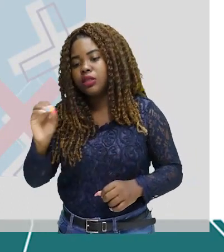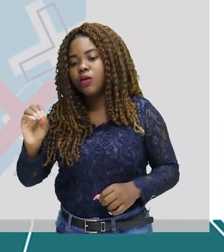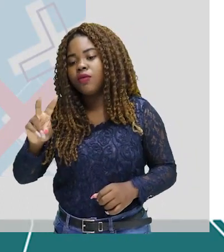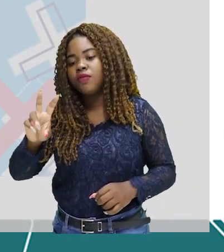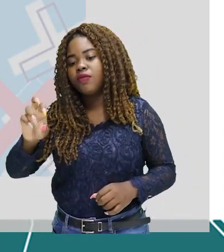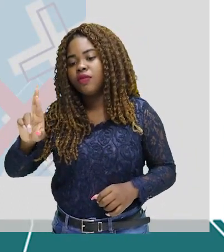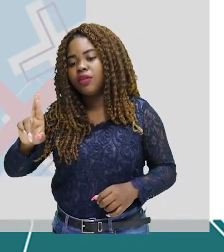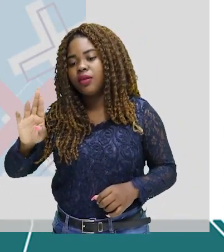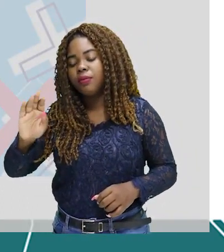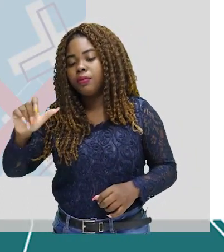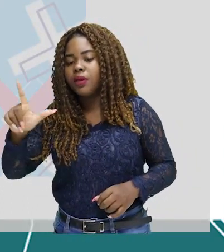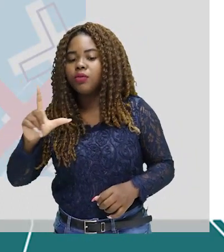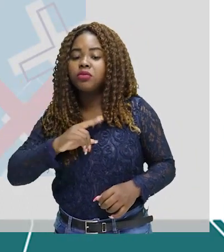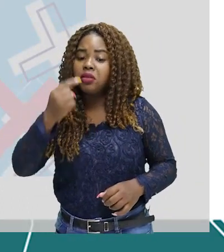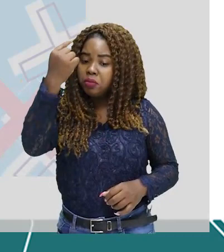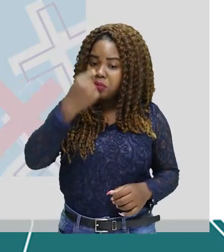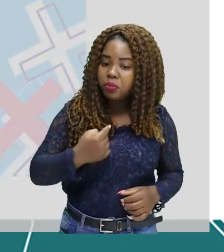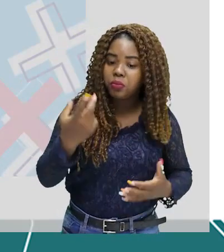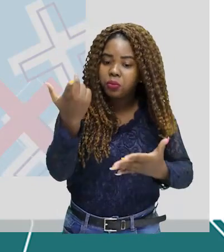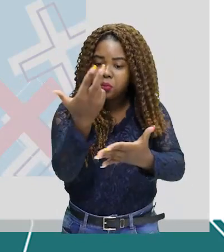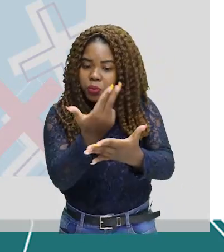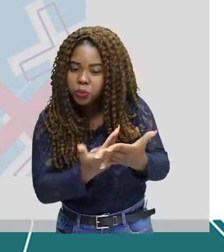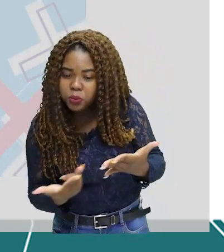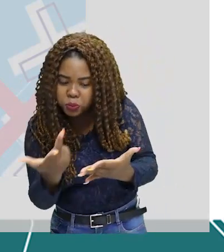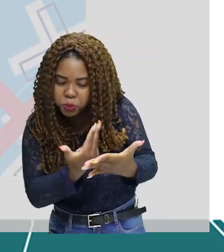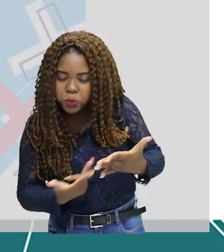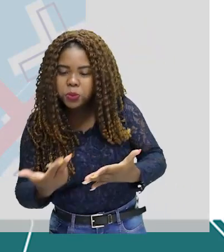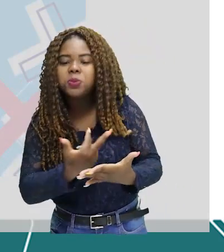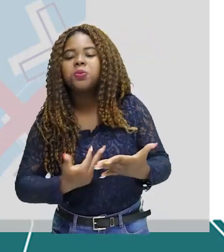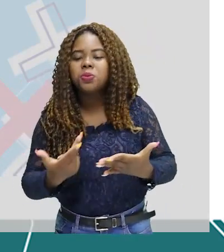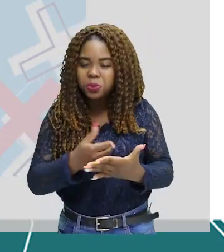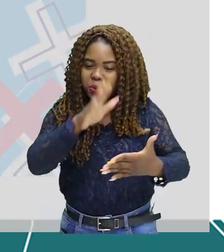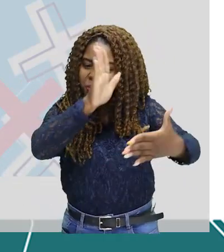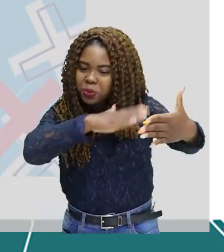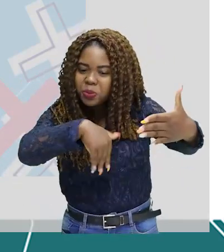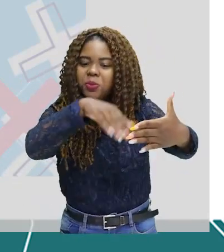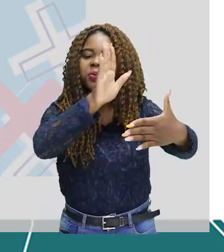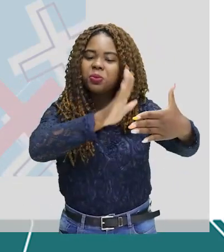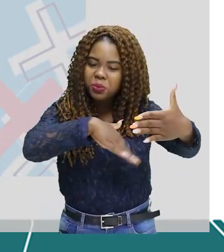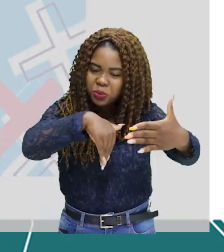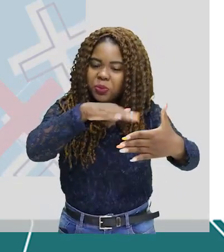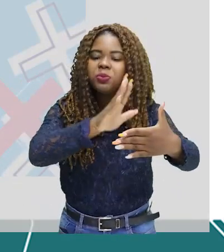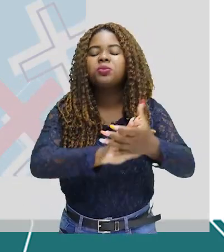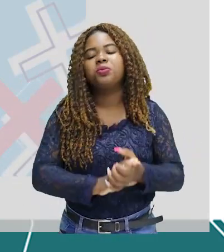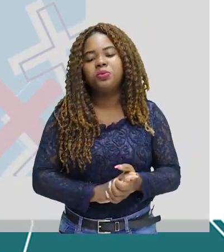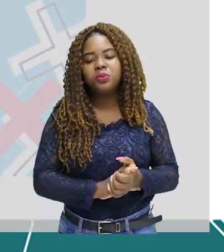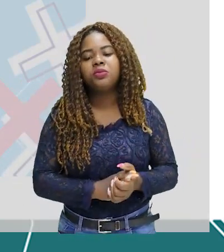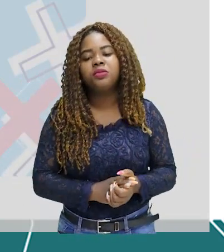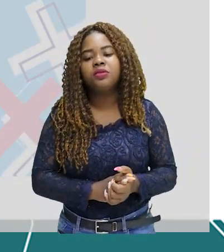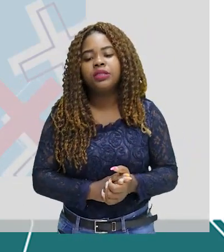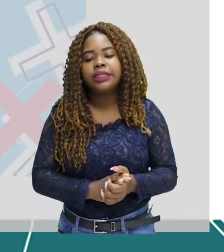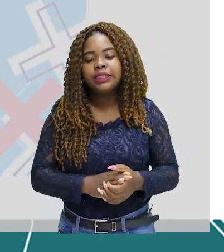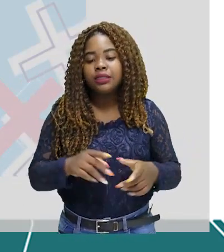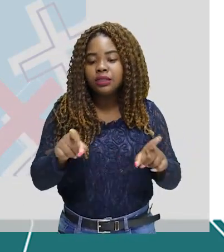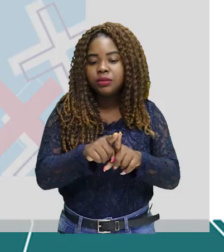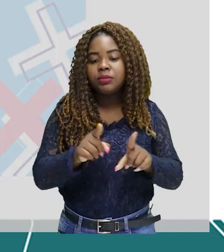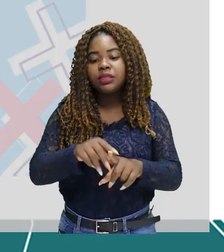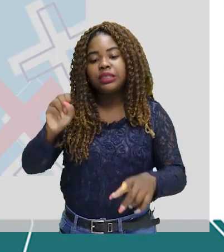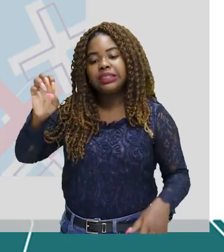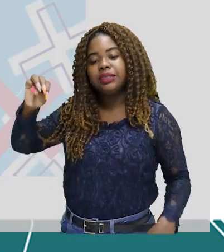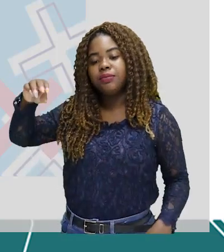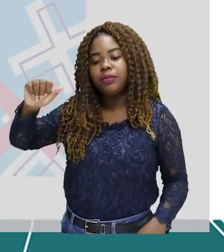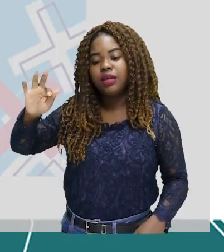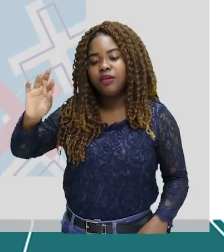tem imagens, figuras, desenhos, pinturas, sinais, placas,